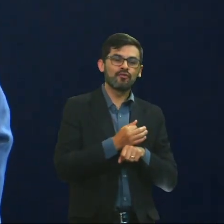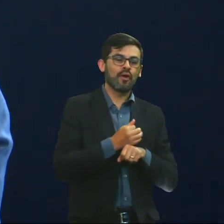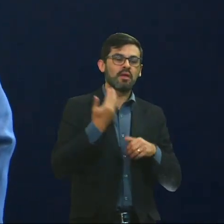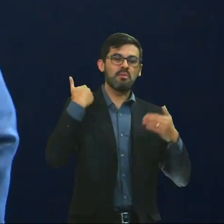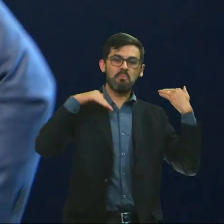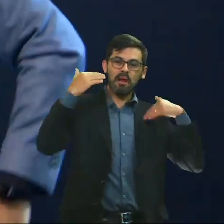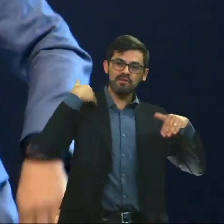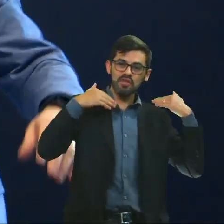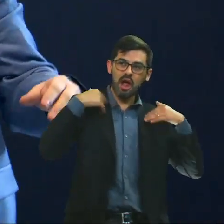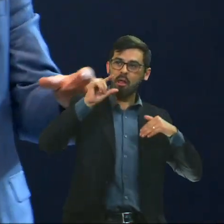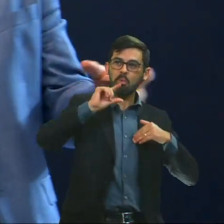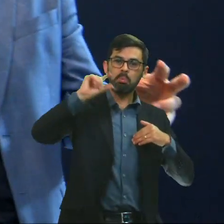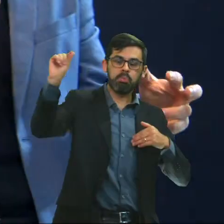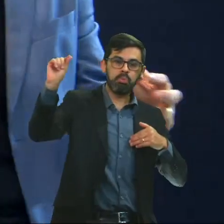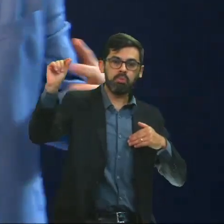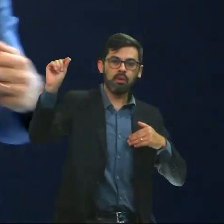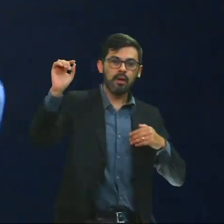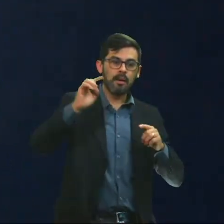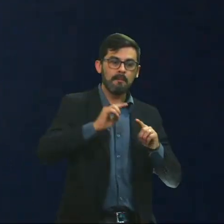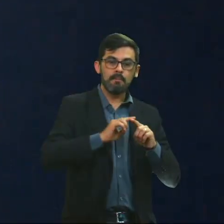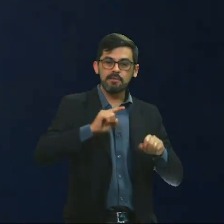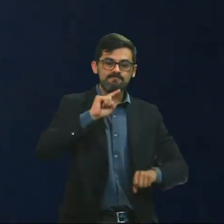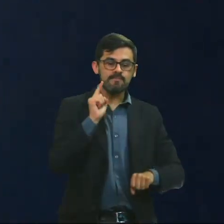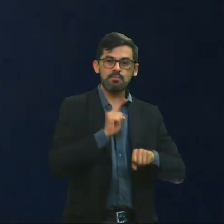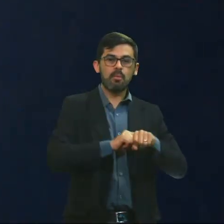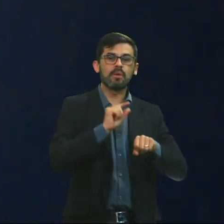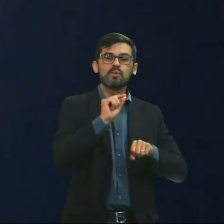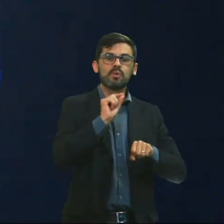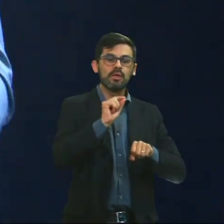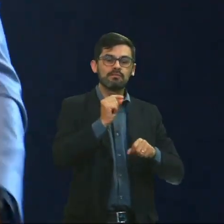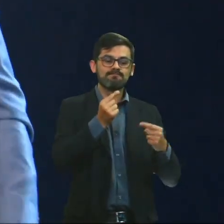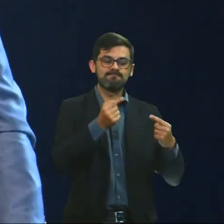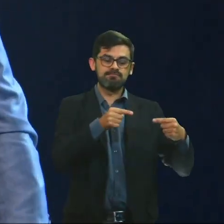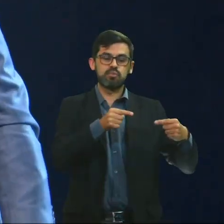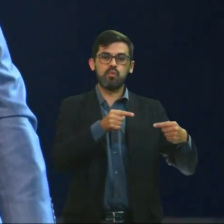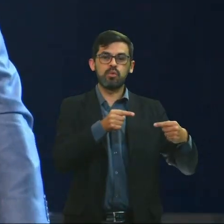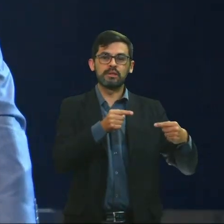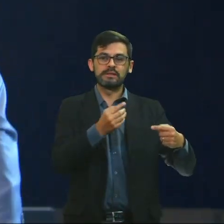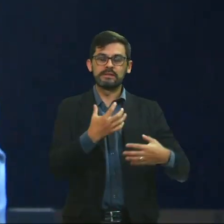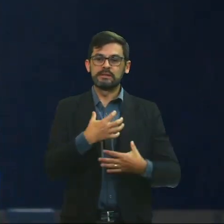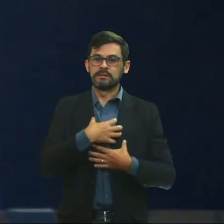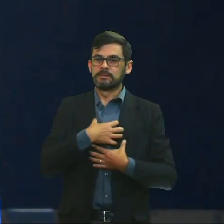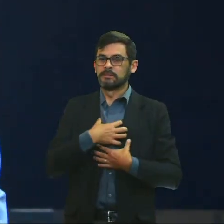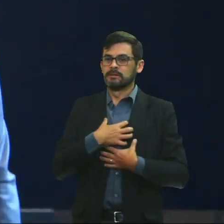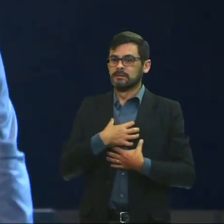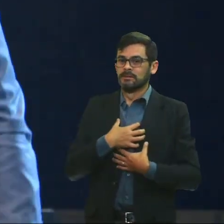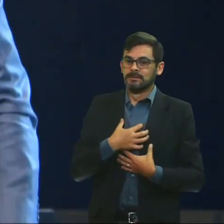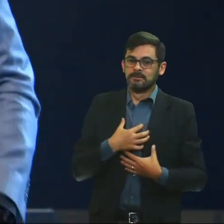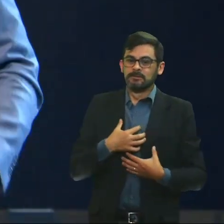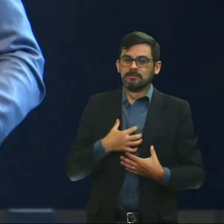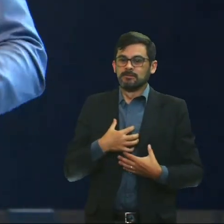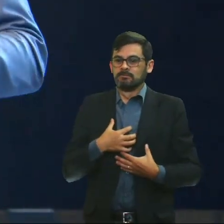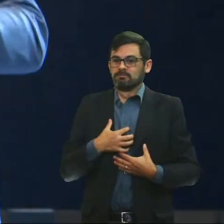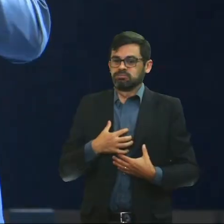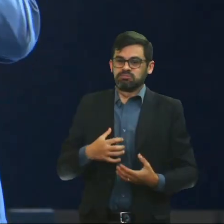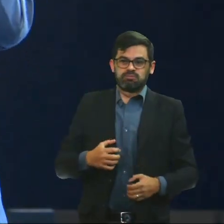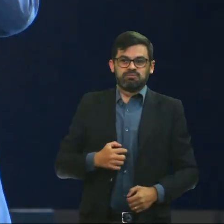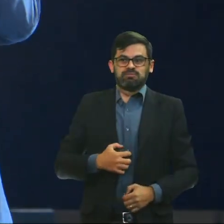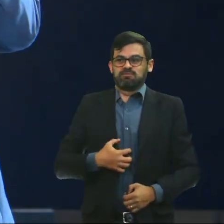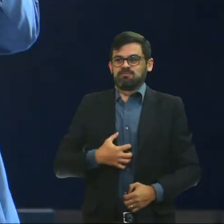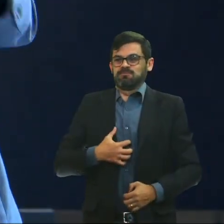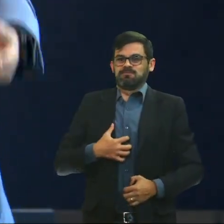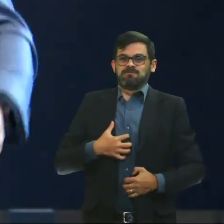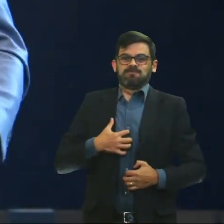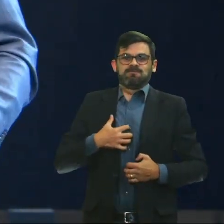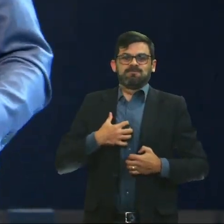passear. E aí ele disse que naquela hora daquele enfrentamento, a gente sentiu um calor assim, vindo dos pés, subindo pelo